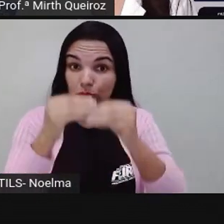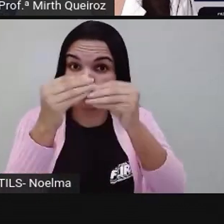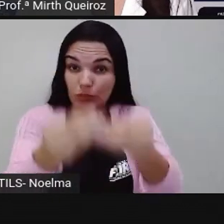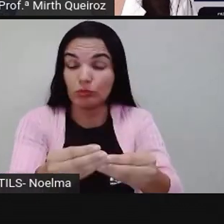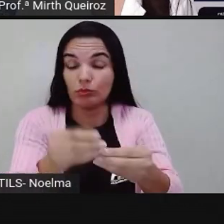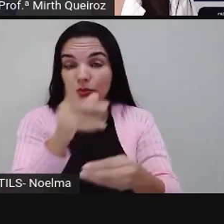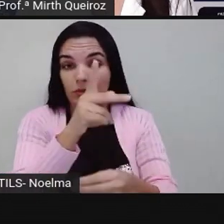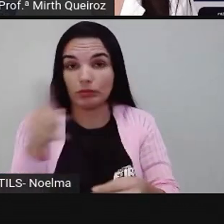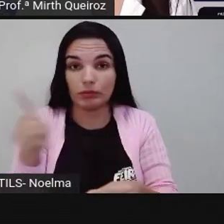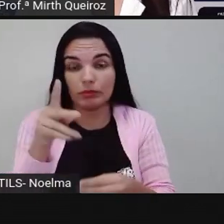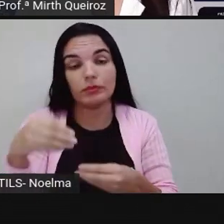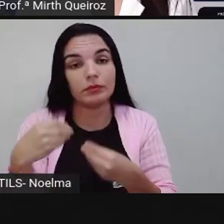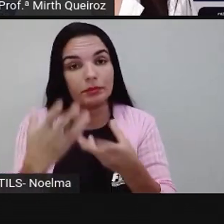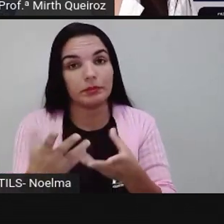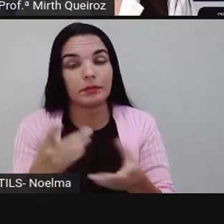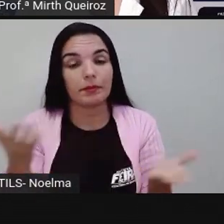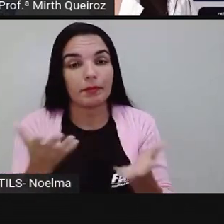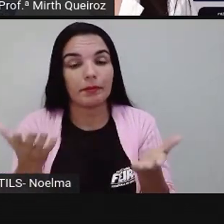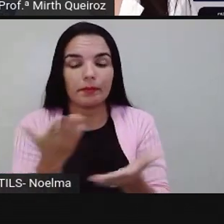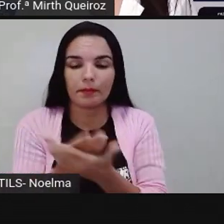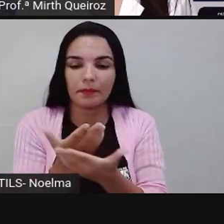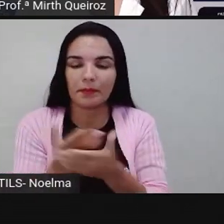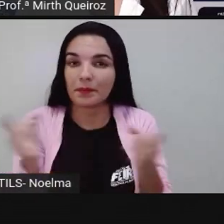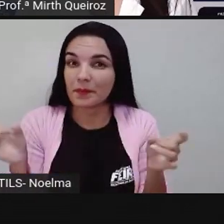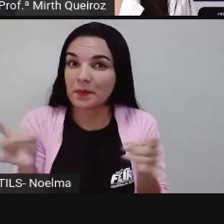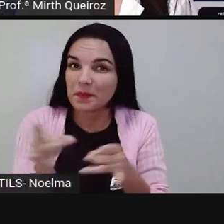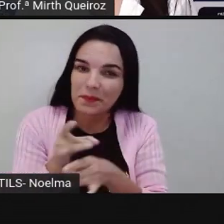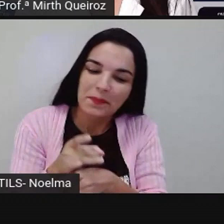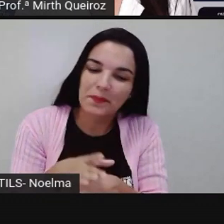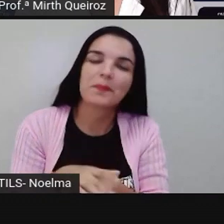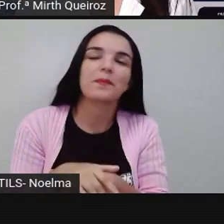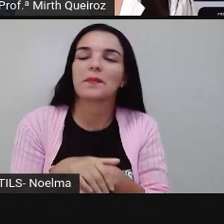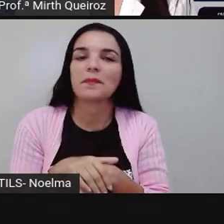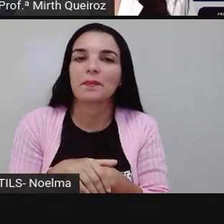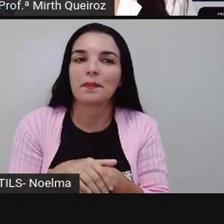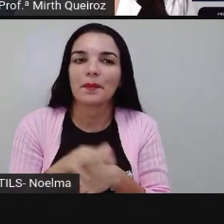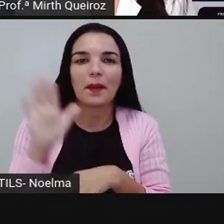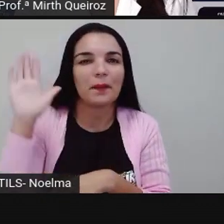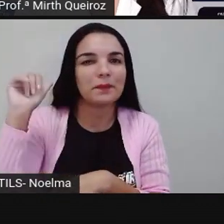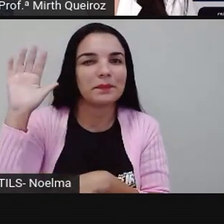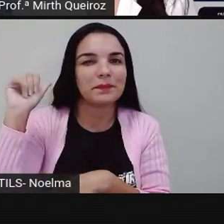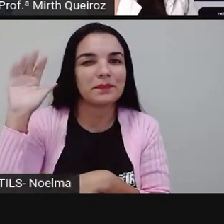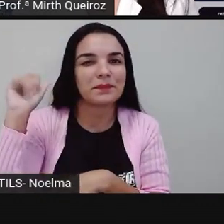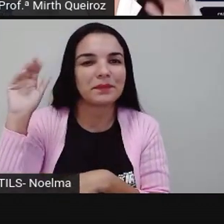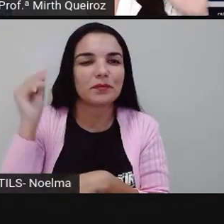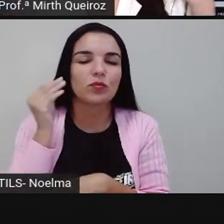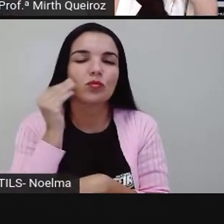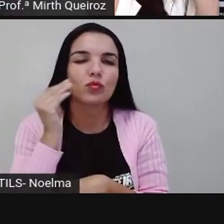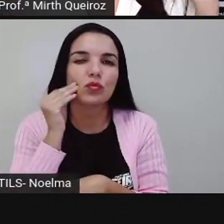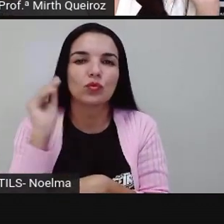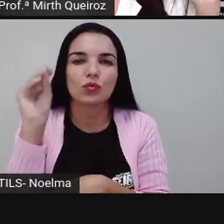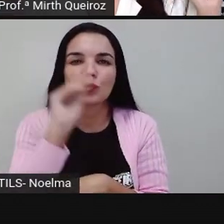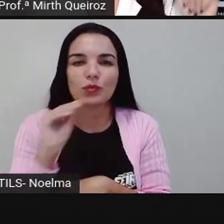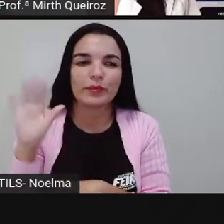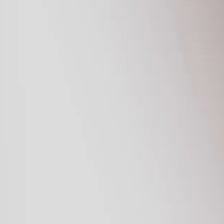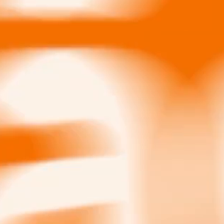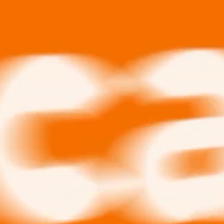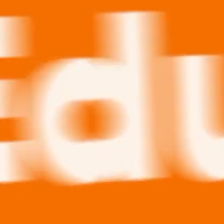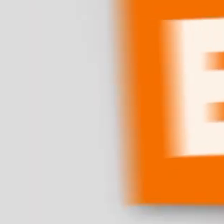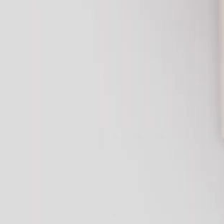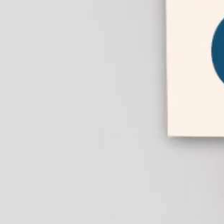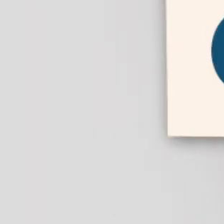para vocês, certo? A nossa aula vai ficando por aqui e até a próxima aula. Tchau, tchau!